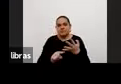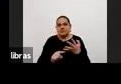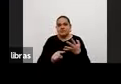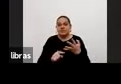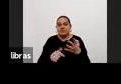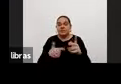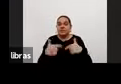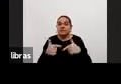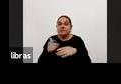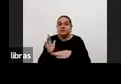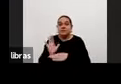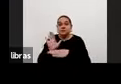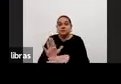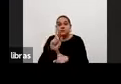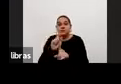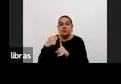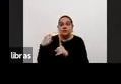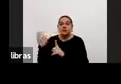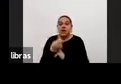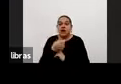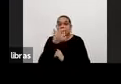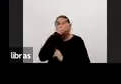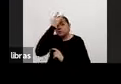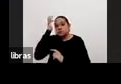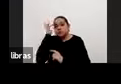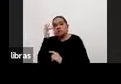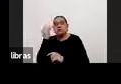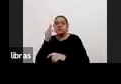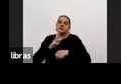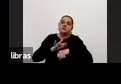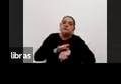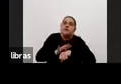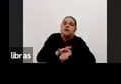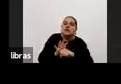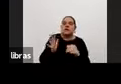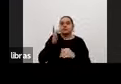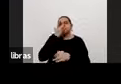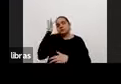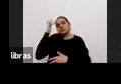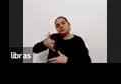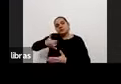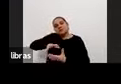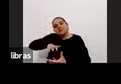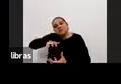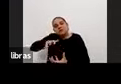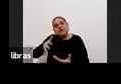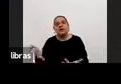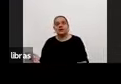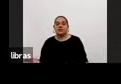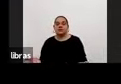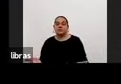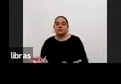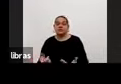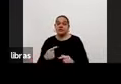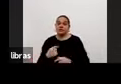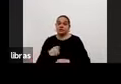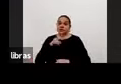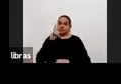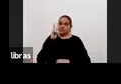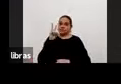de auxílio a doentes, às pessoas de idade, etc. Então, eu vejo nesse